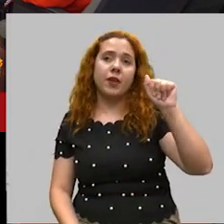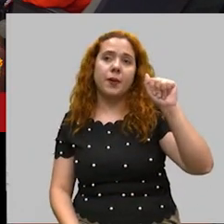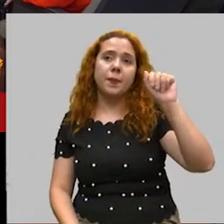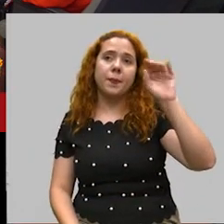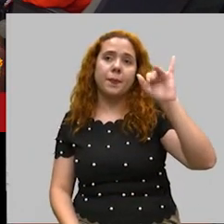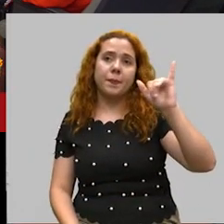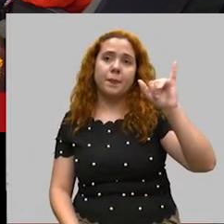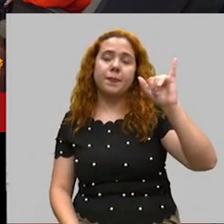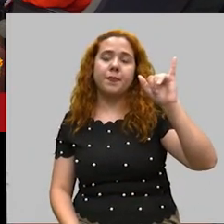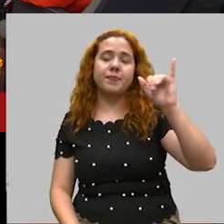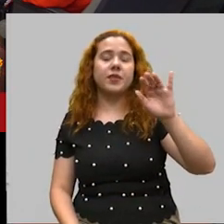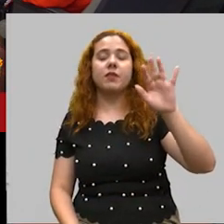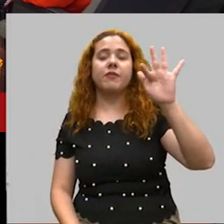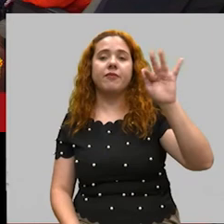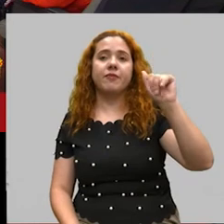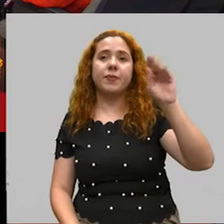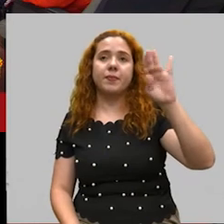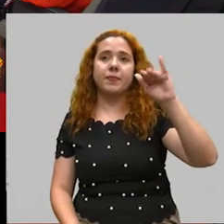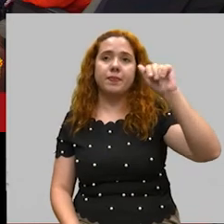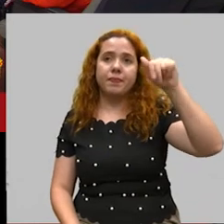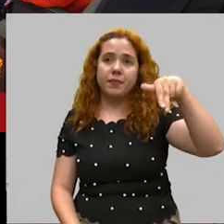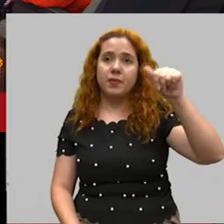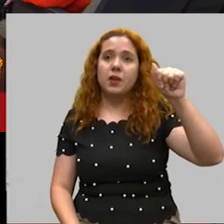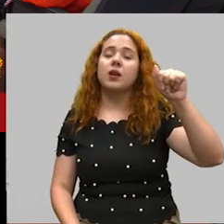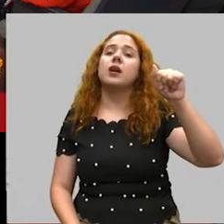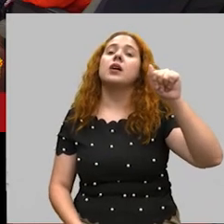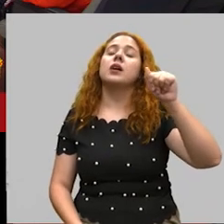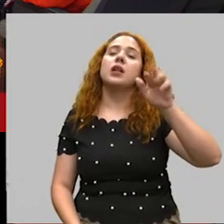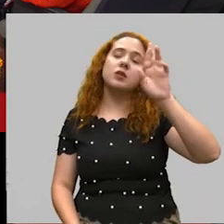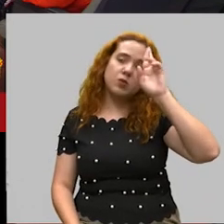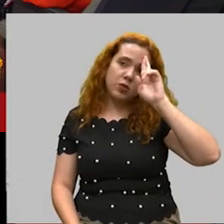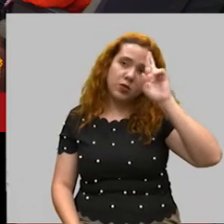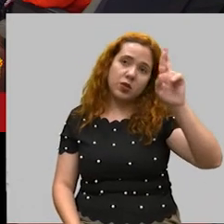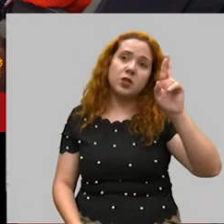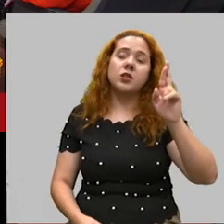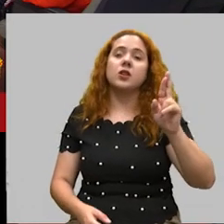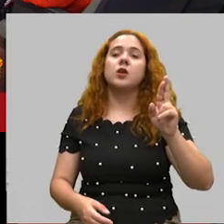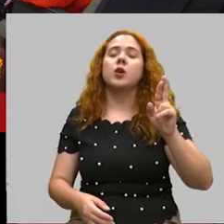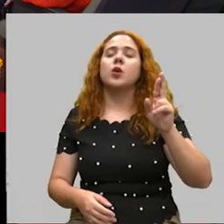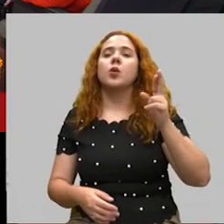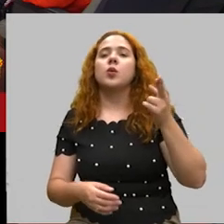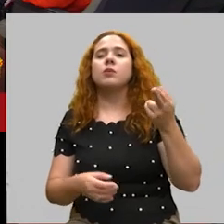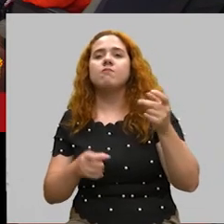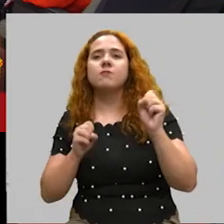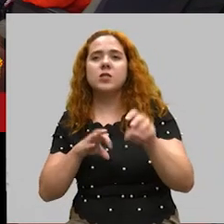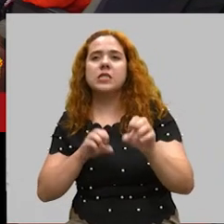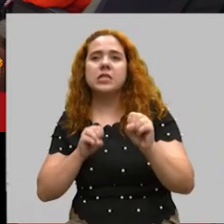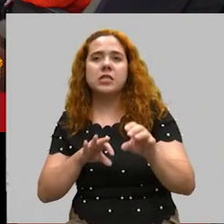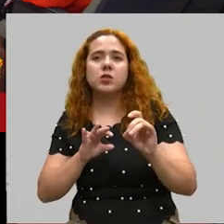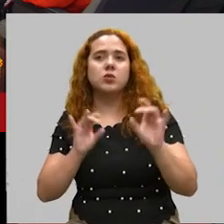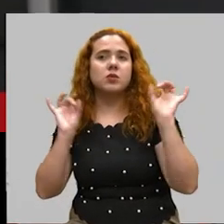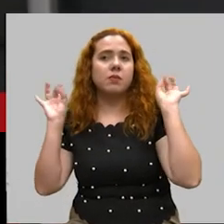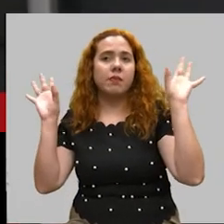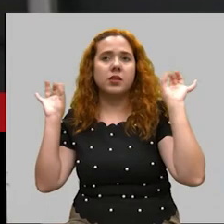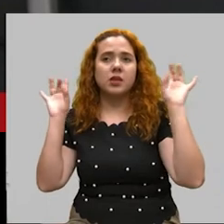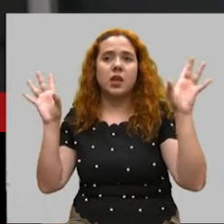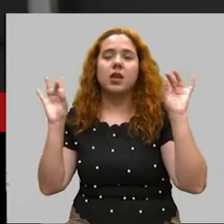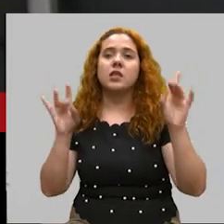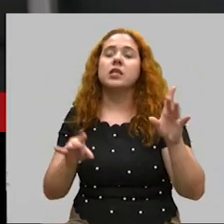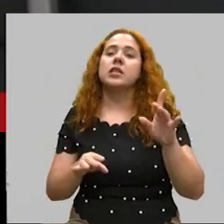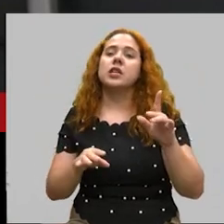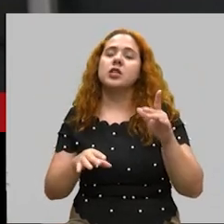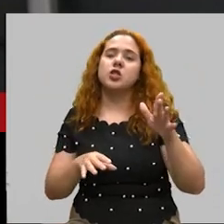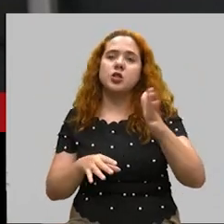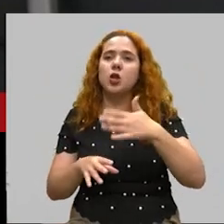diretora de modalidade de ensino e especiais responsável pela educação do campo indígena e quilombola da Secretaria de